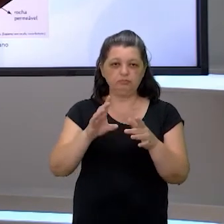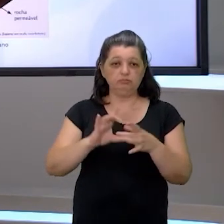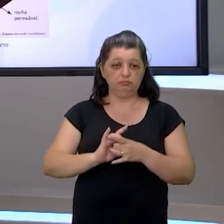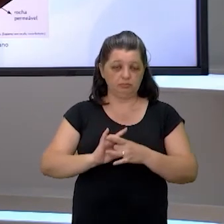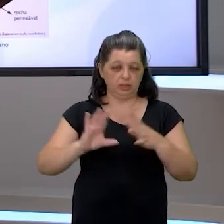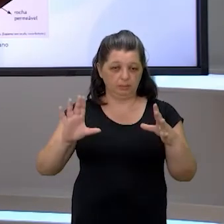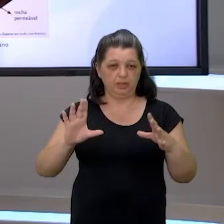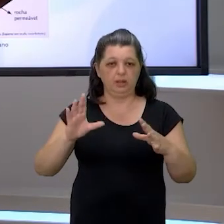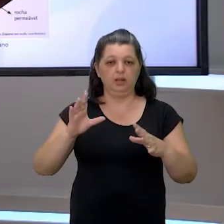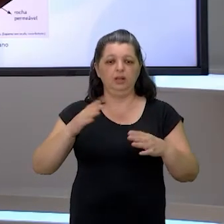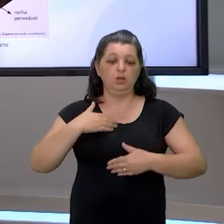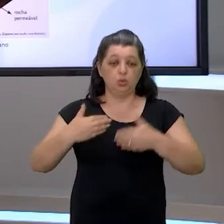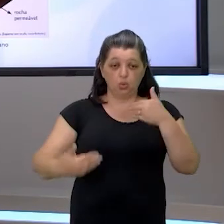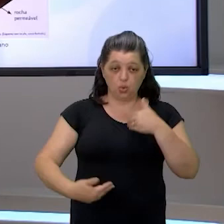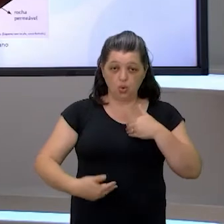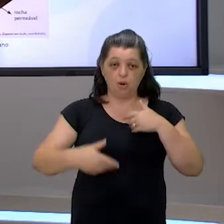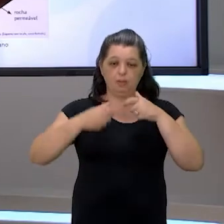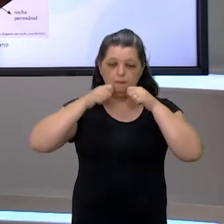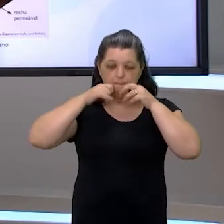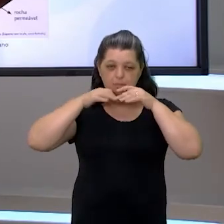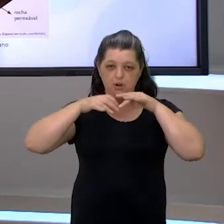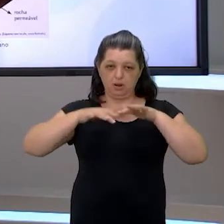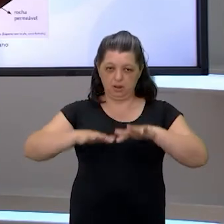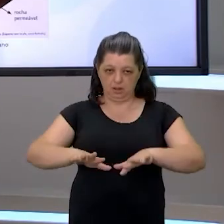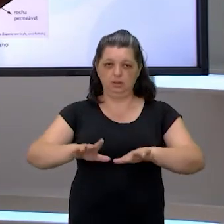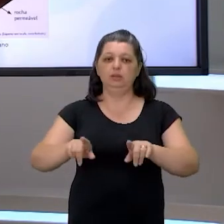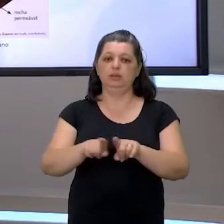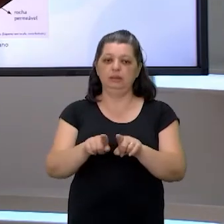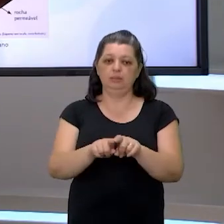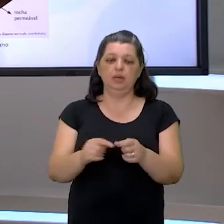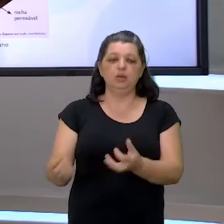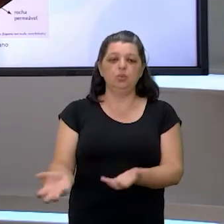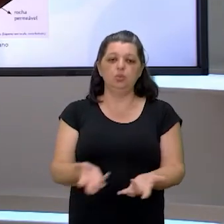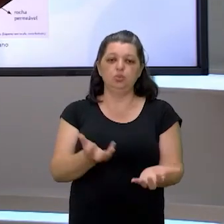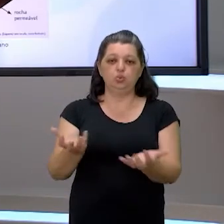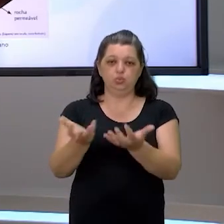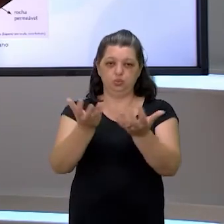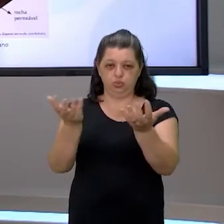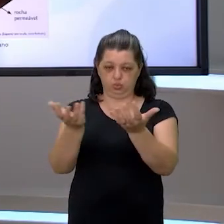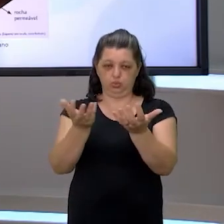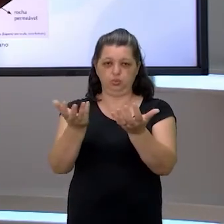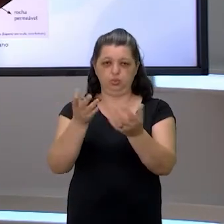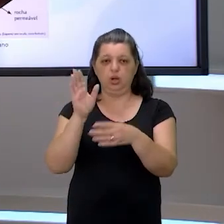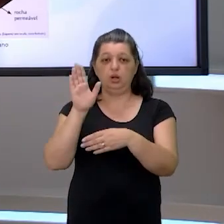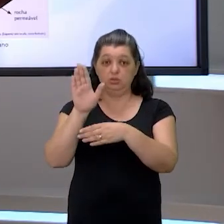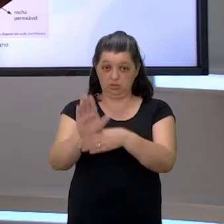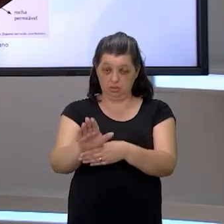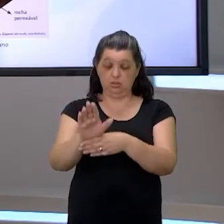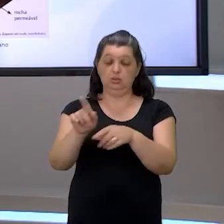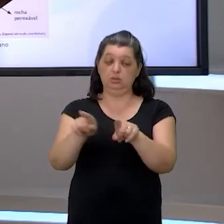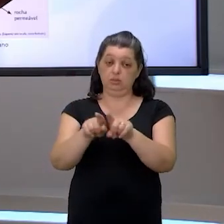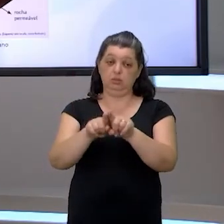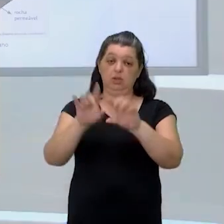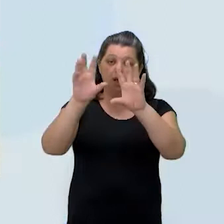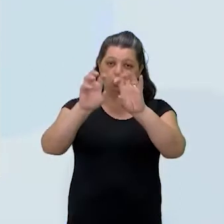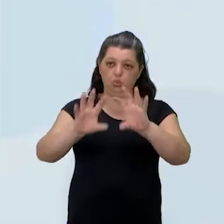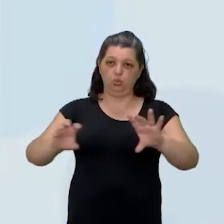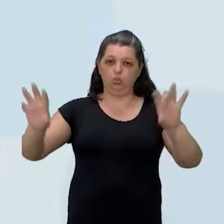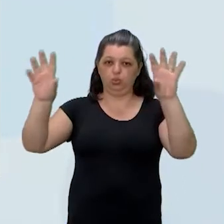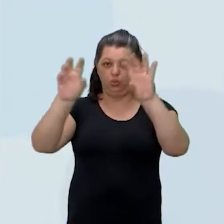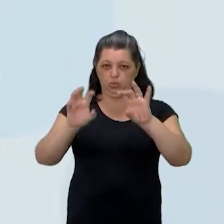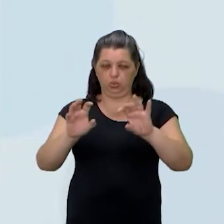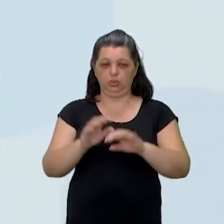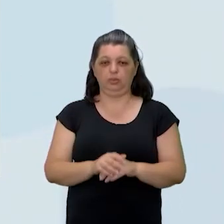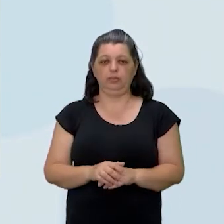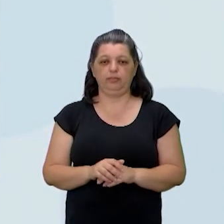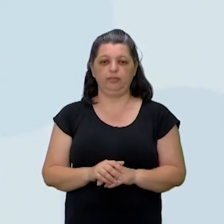processo de transpiração, ela também evapora e também auxilia na formação das nuvens. E aí, gente, olha só,